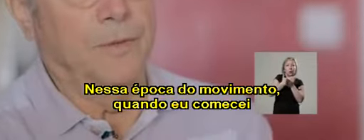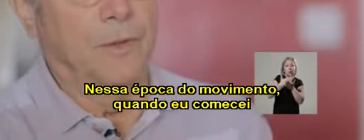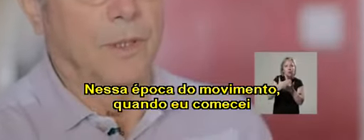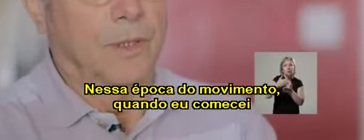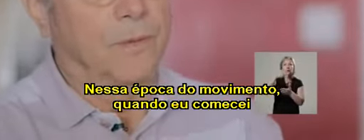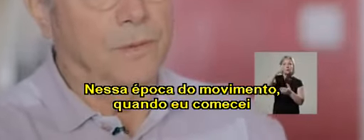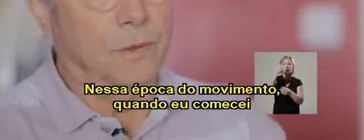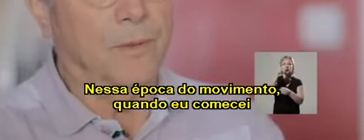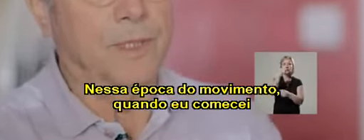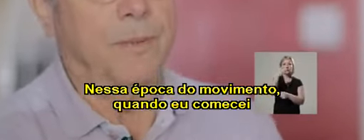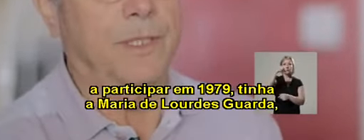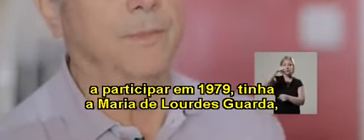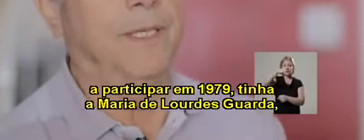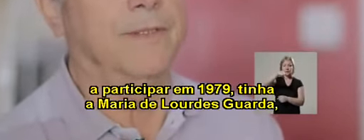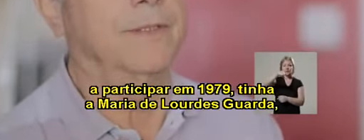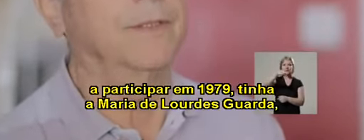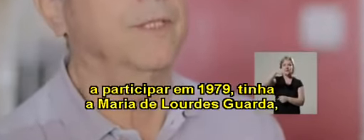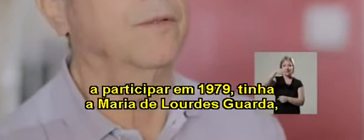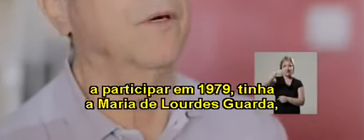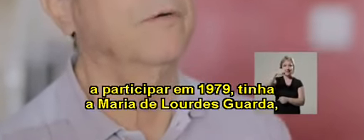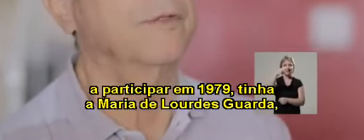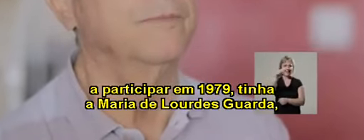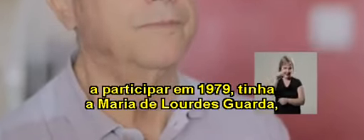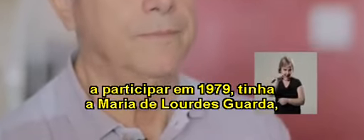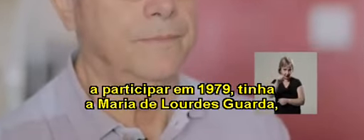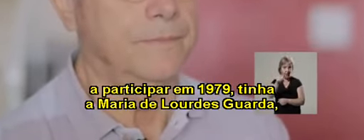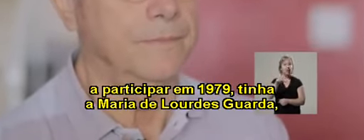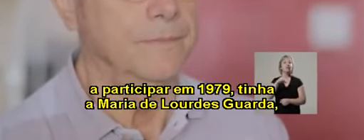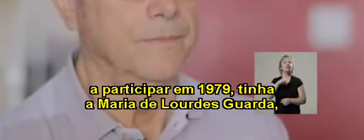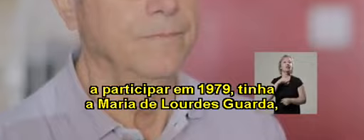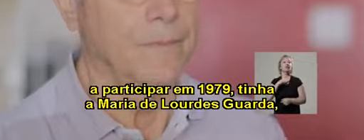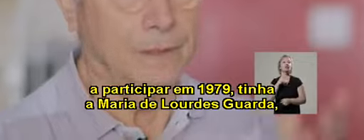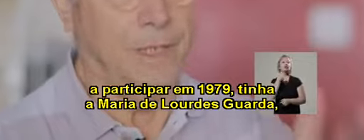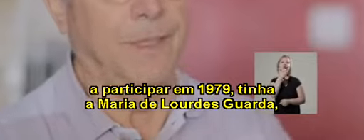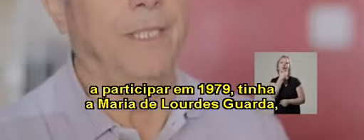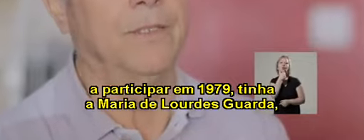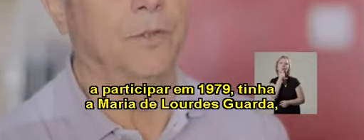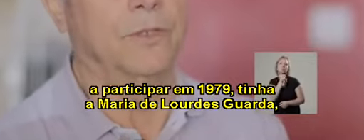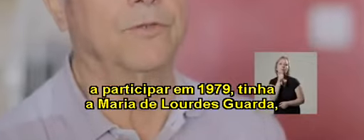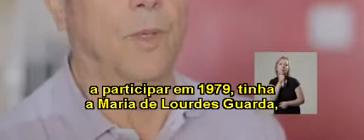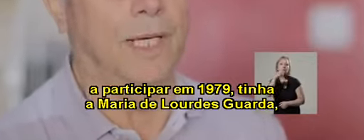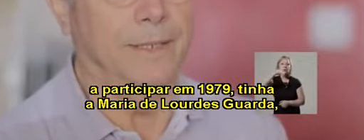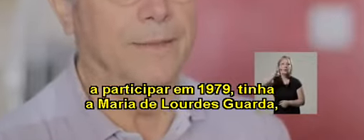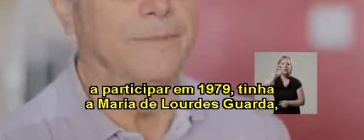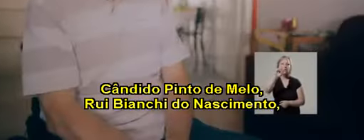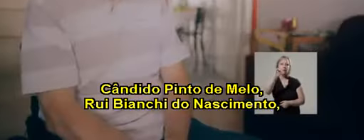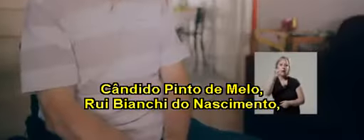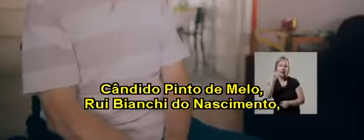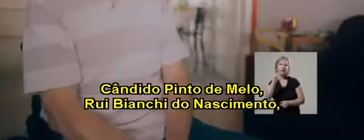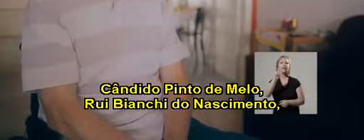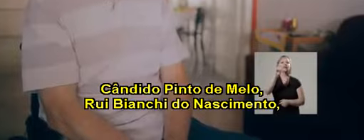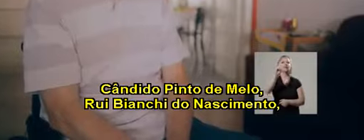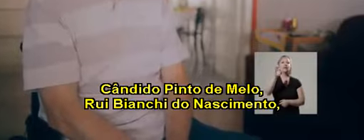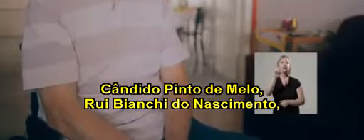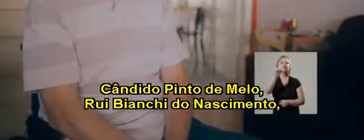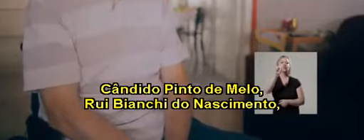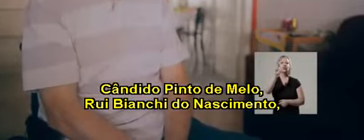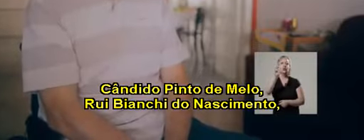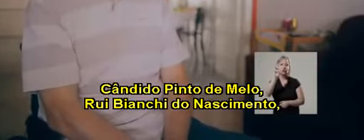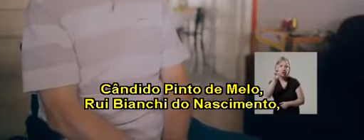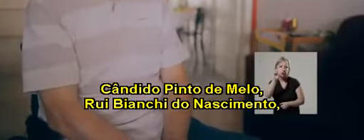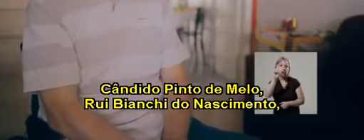do movimento, quando eu comecei a participar, em 79, tinha a Maria de Lourdes Guarda, Cândido